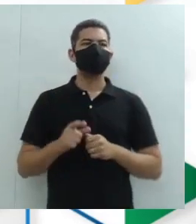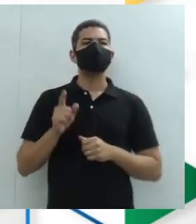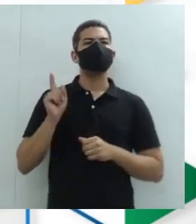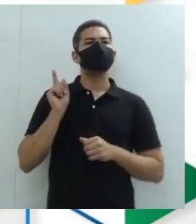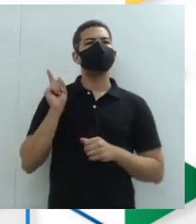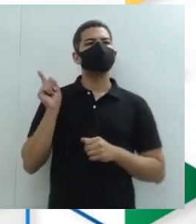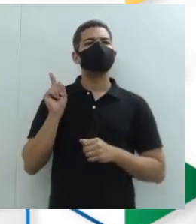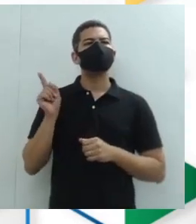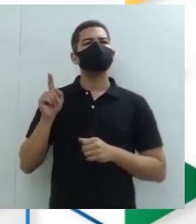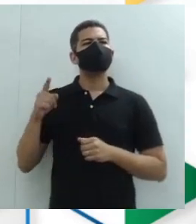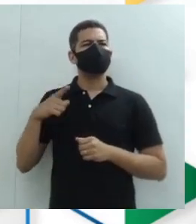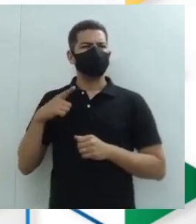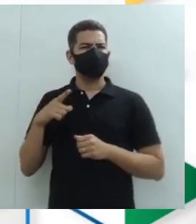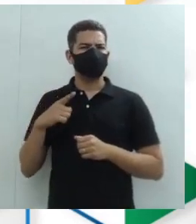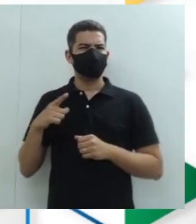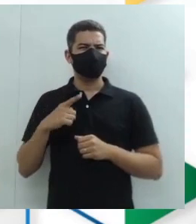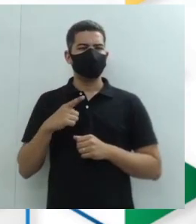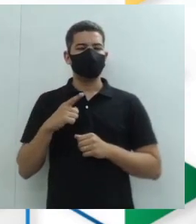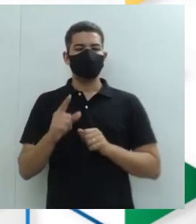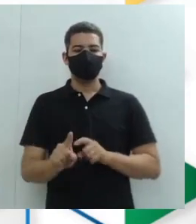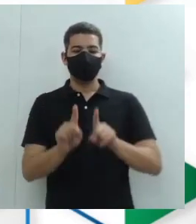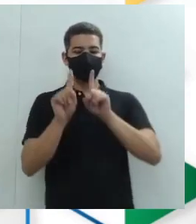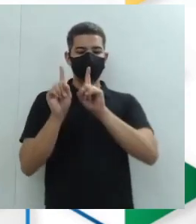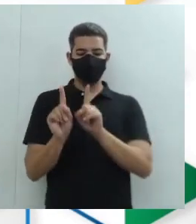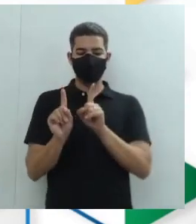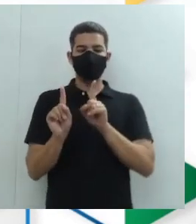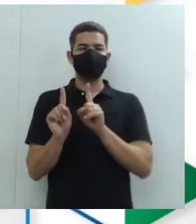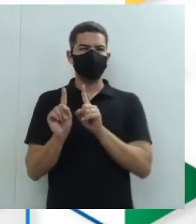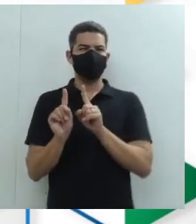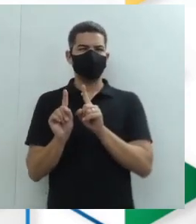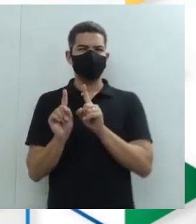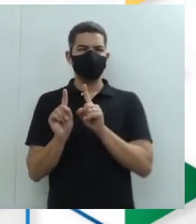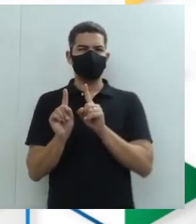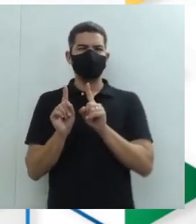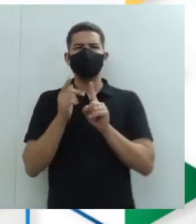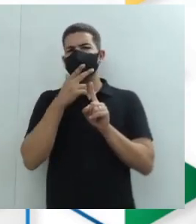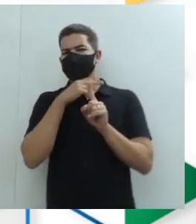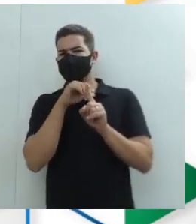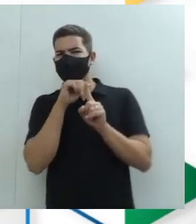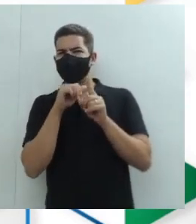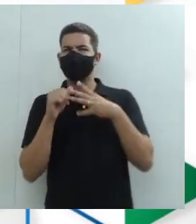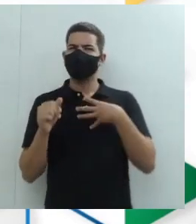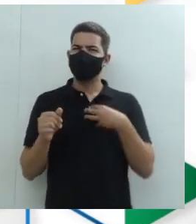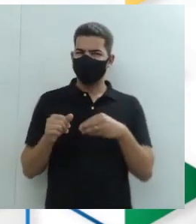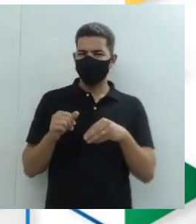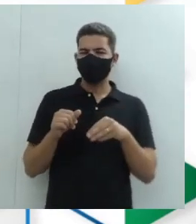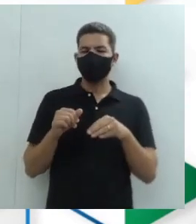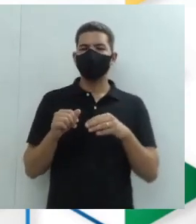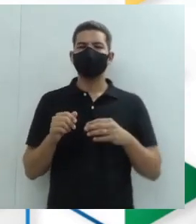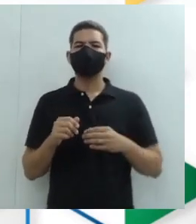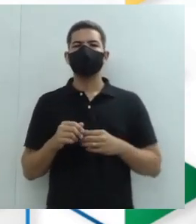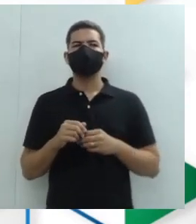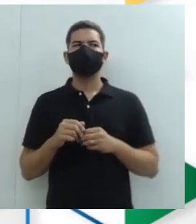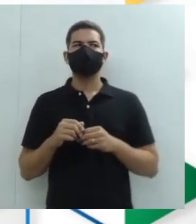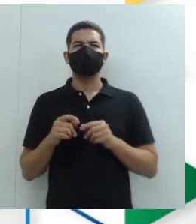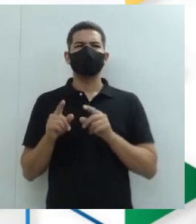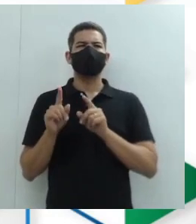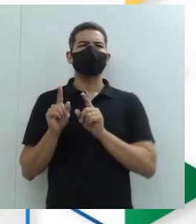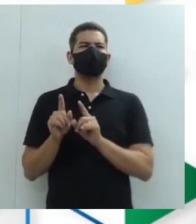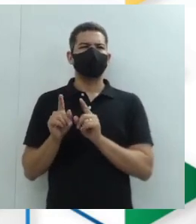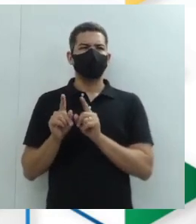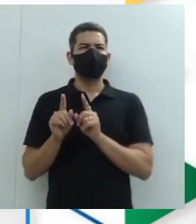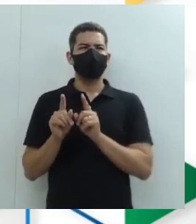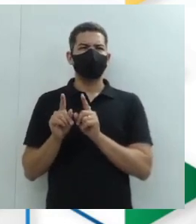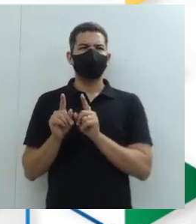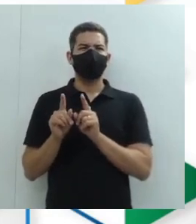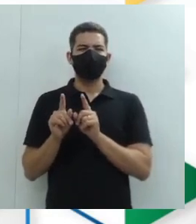tirinha nós temos dois personagens aí, né? Provavelmente o pai e o filho, certo? Vamos